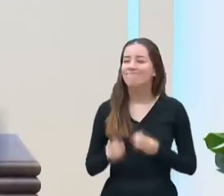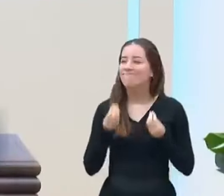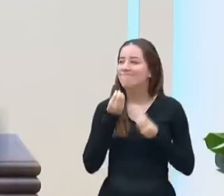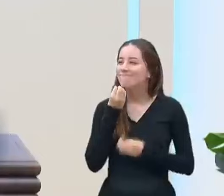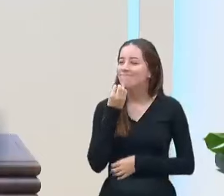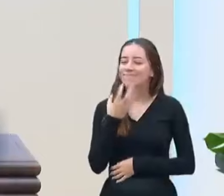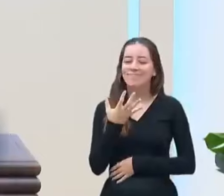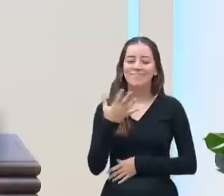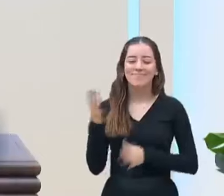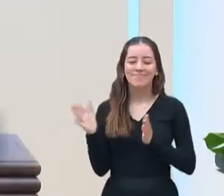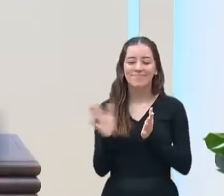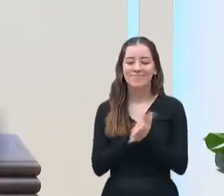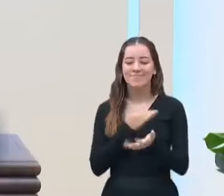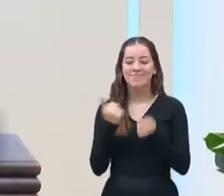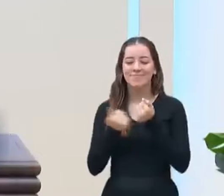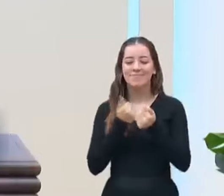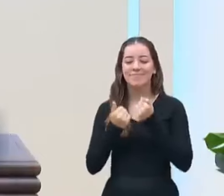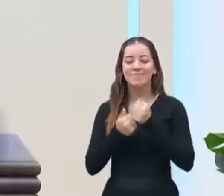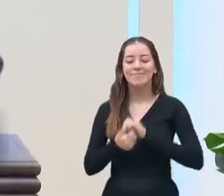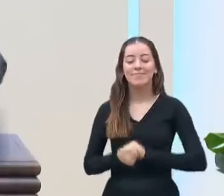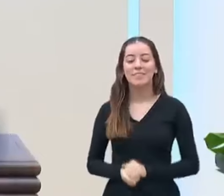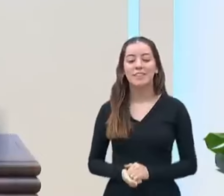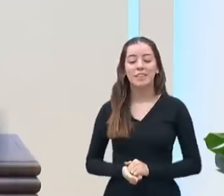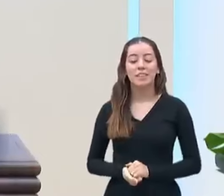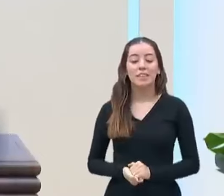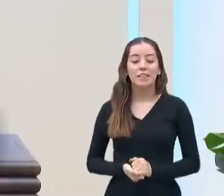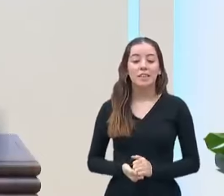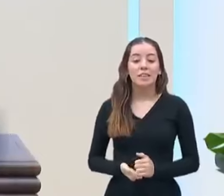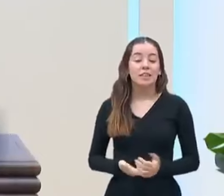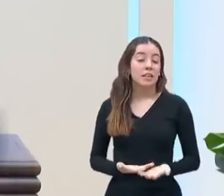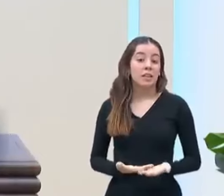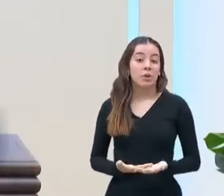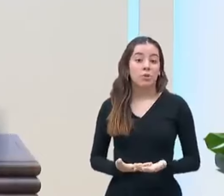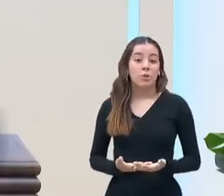boa! Glória a Deus! O leproso deu esses